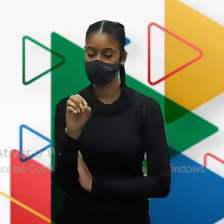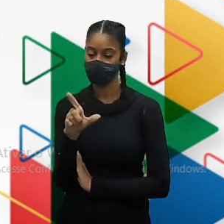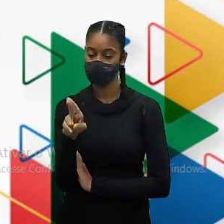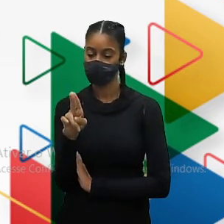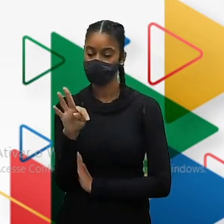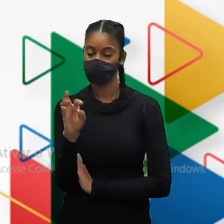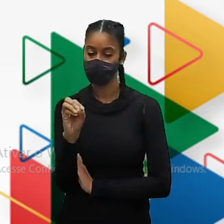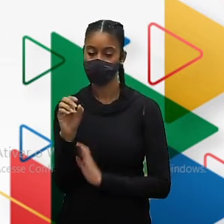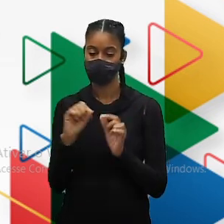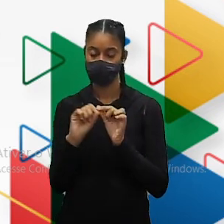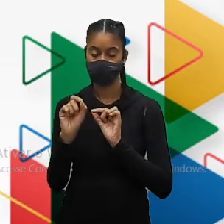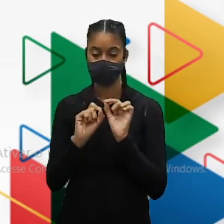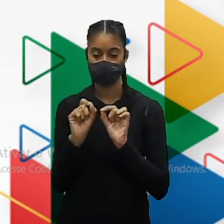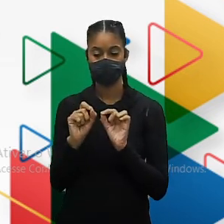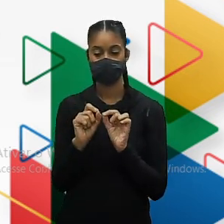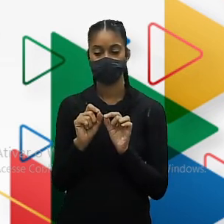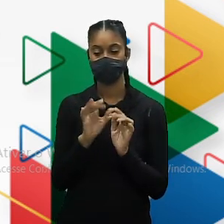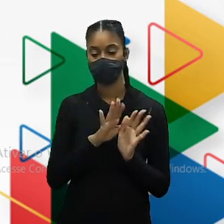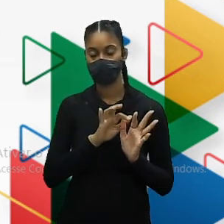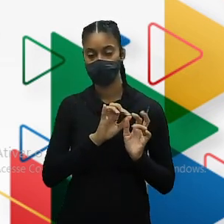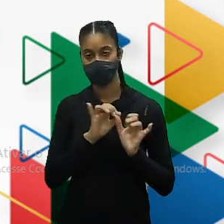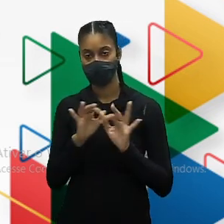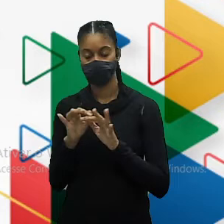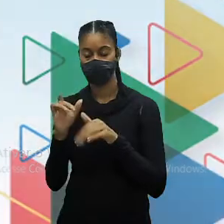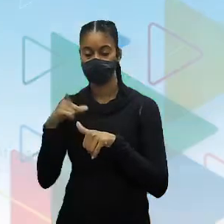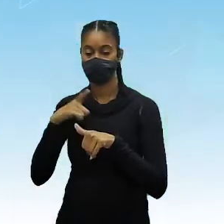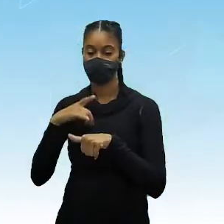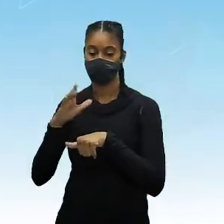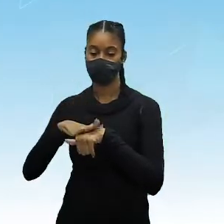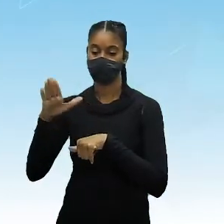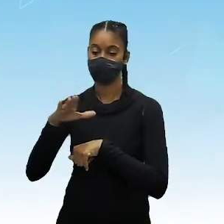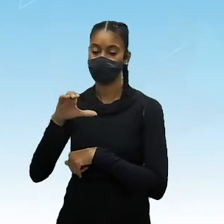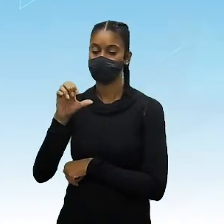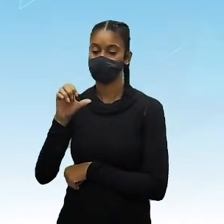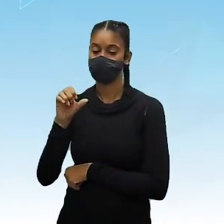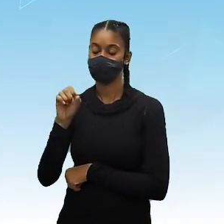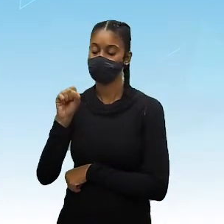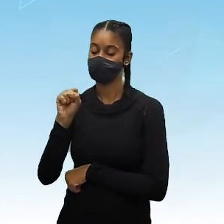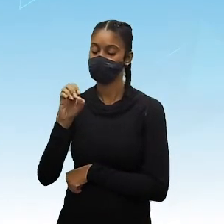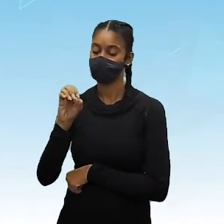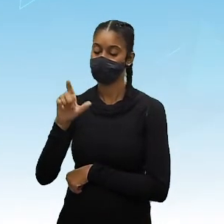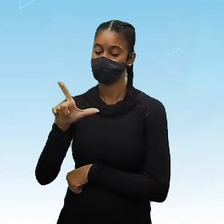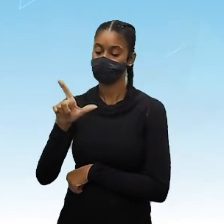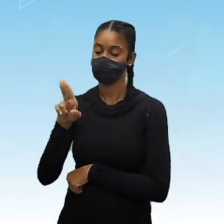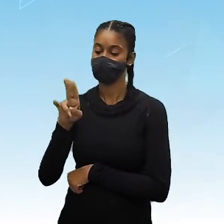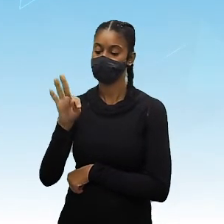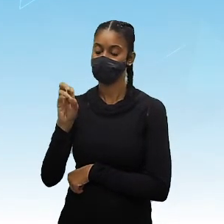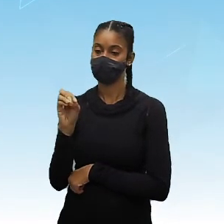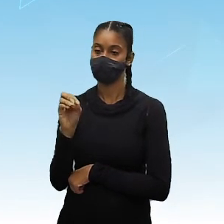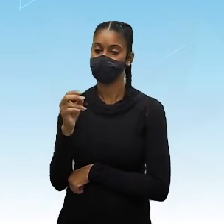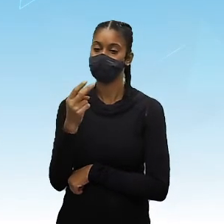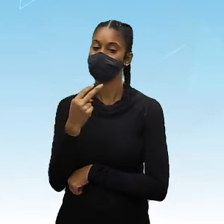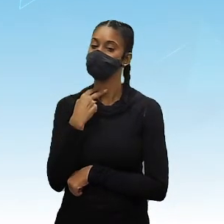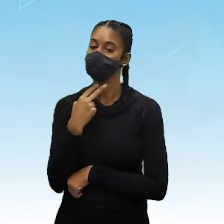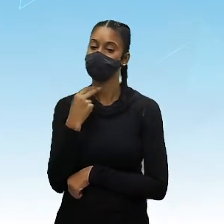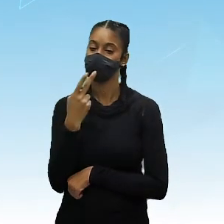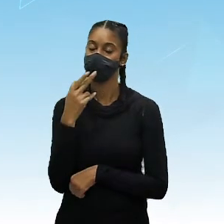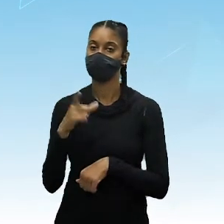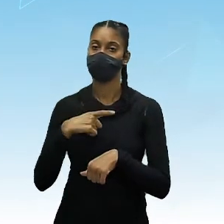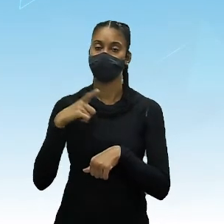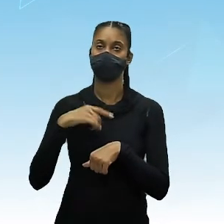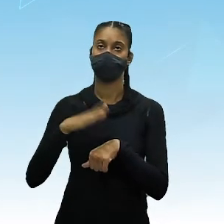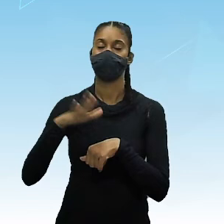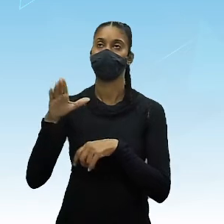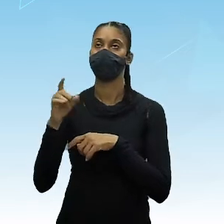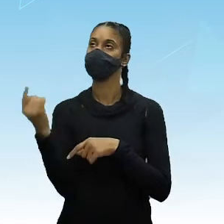desse solvente na direção de onde tem uma quantidade de soluto aí significativa. Veja, eu não posso falar que tem mais soluto